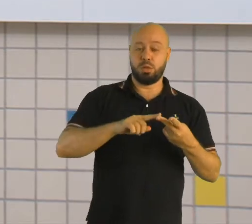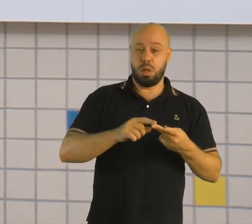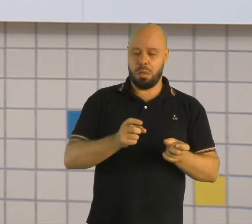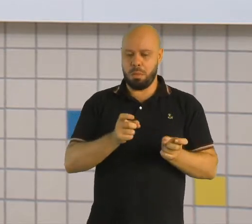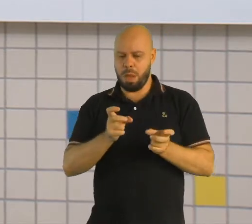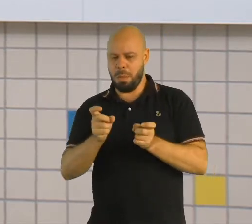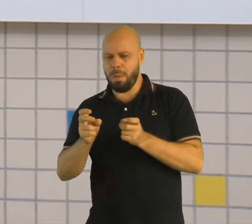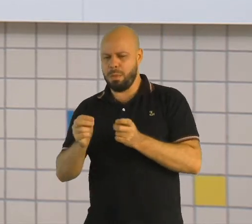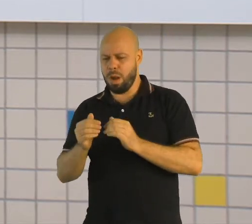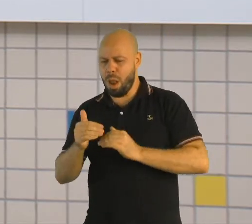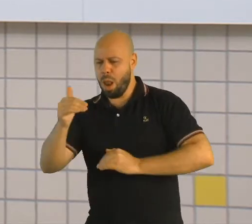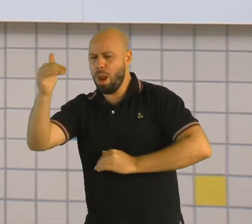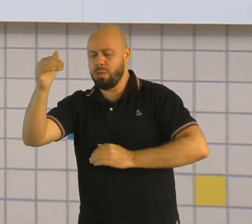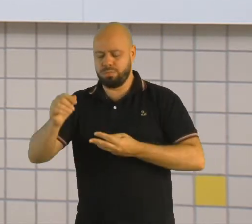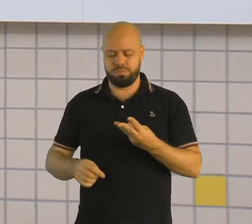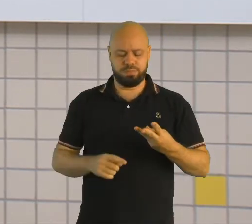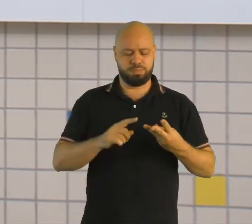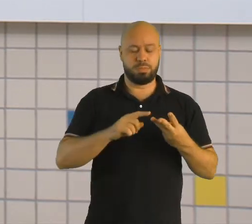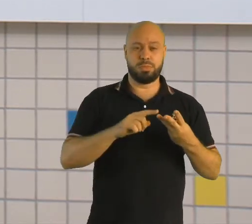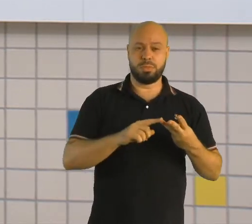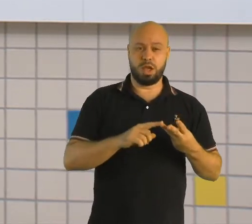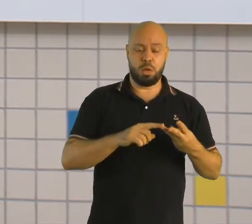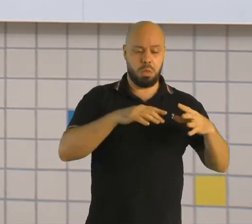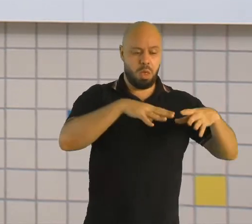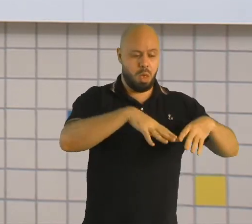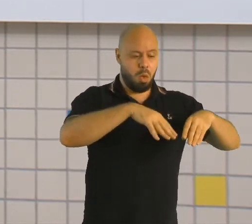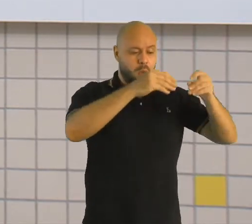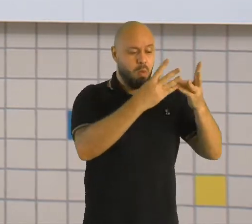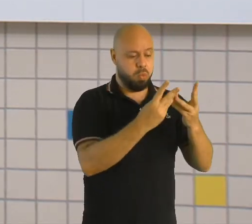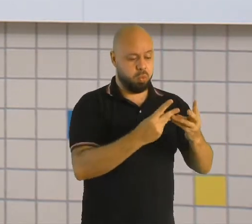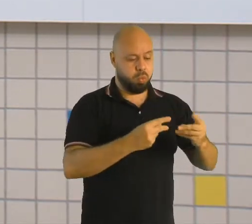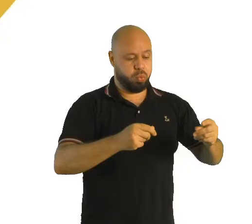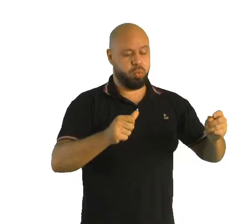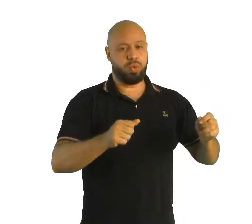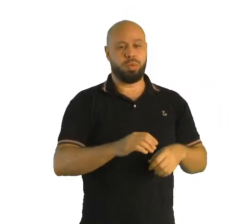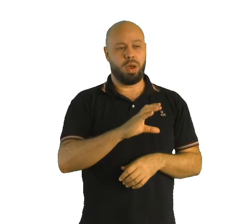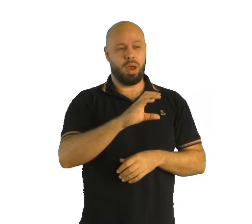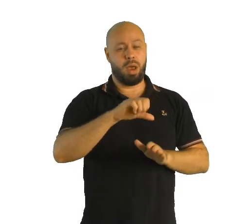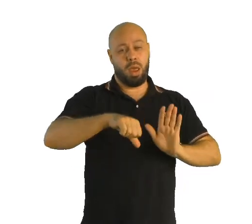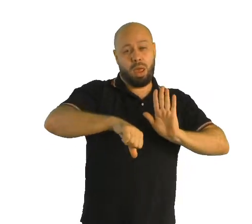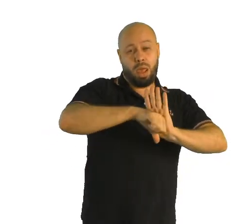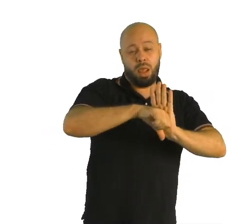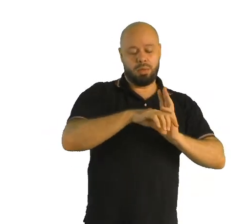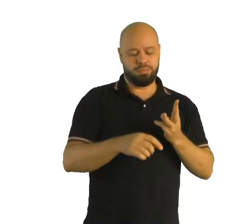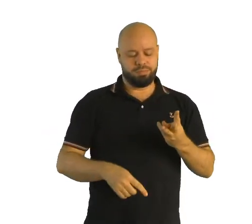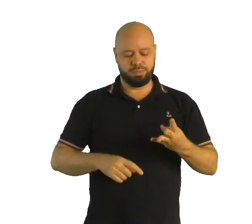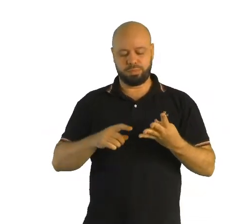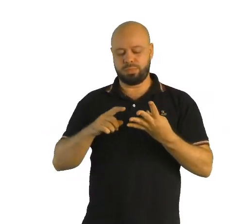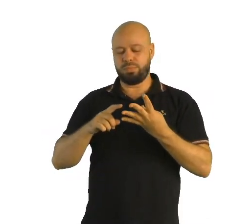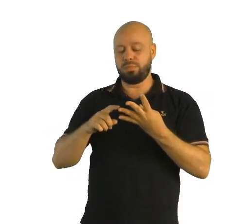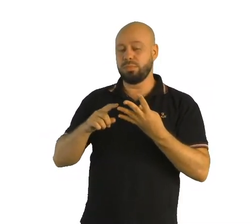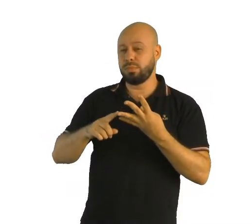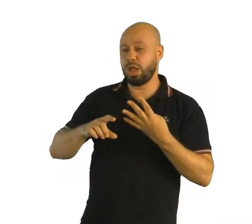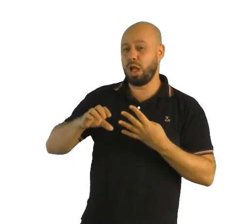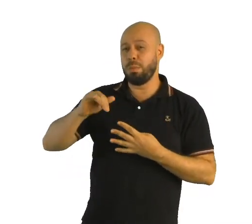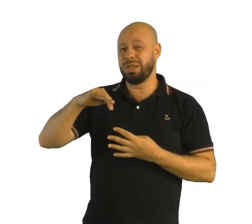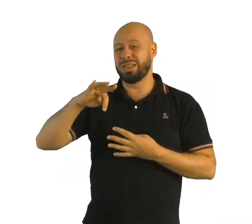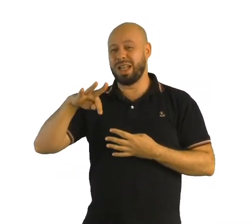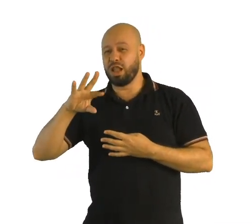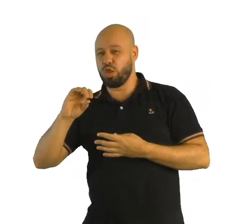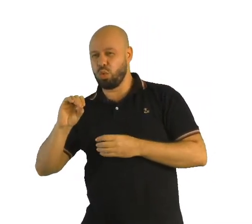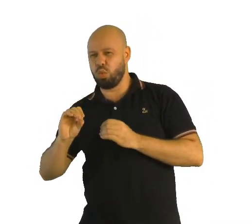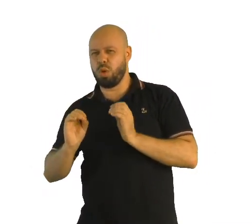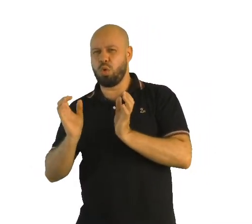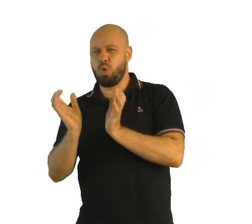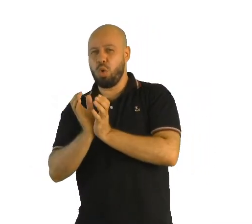comercial, nós tivemos destaque para a crise do sistema feudal e nós tivemos também destaque para o mecenato, né, os